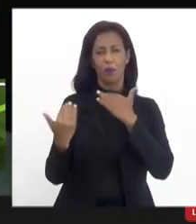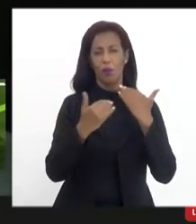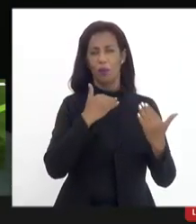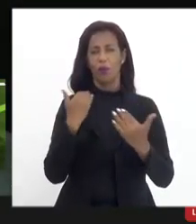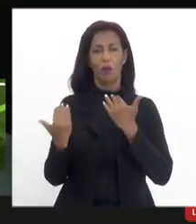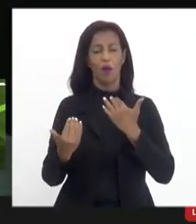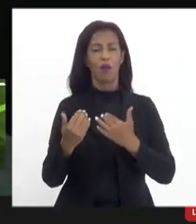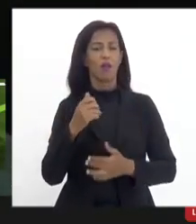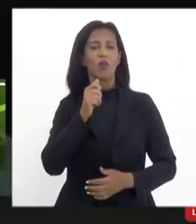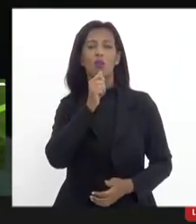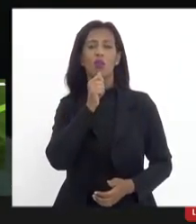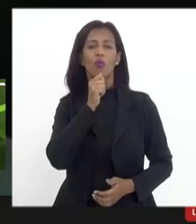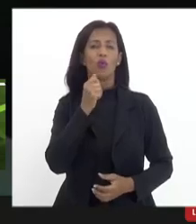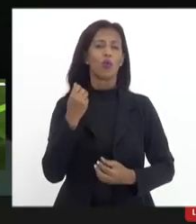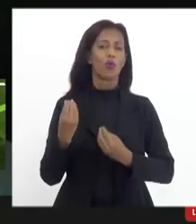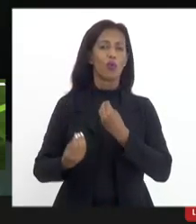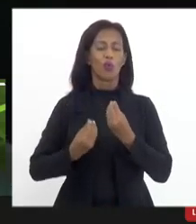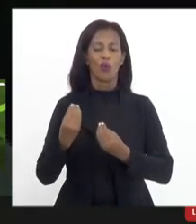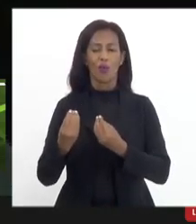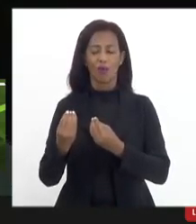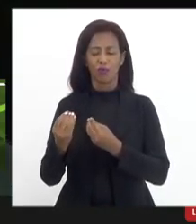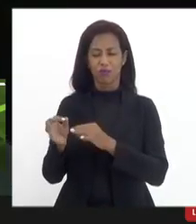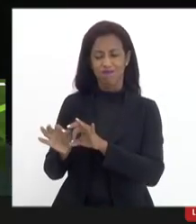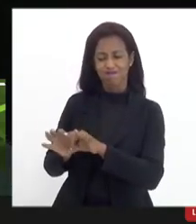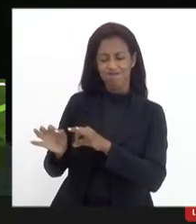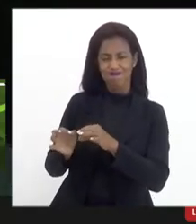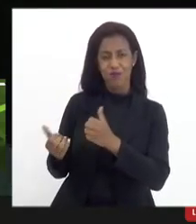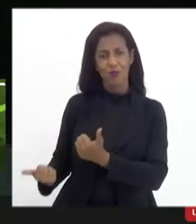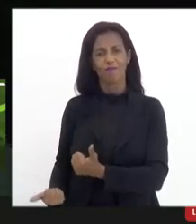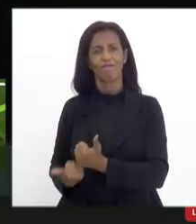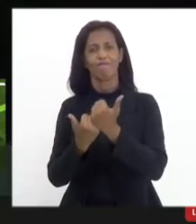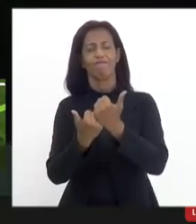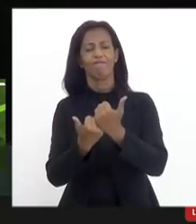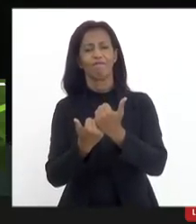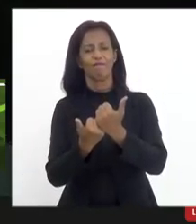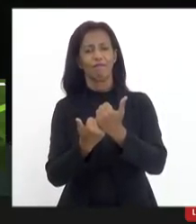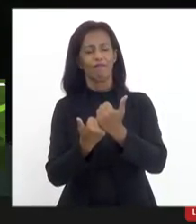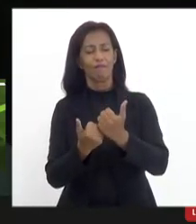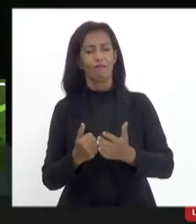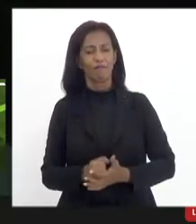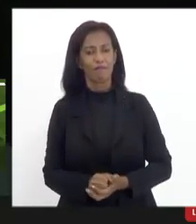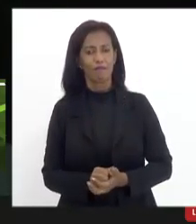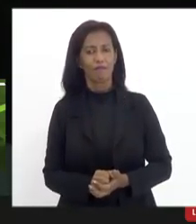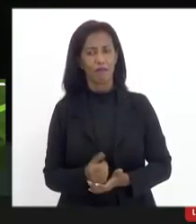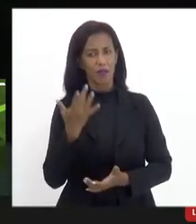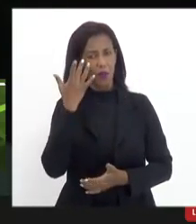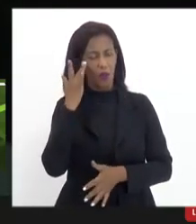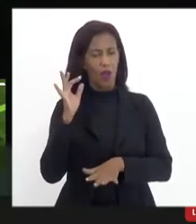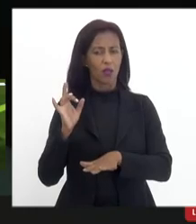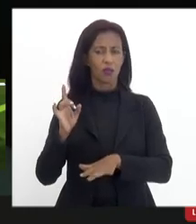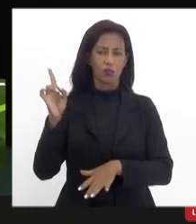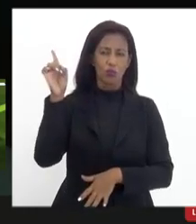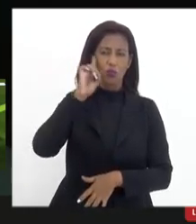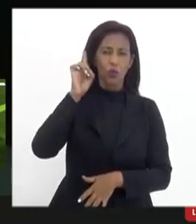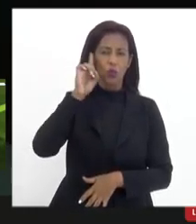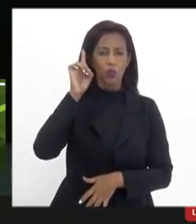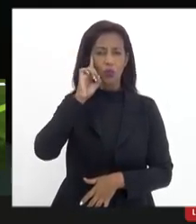sem ter uma condição de ser amparados, eu acho que cada dia vão